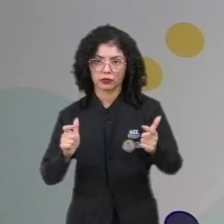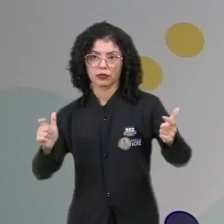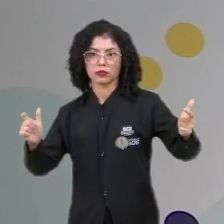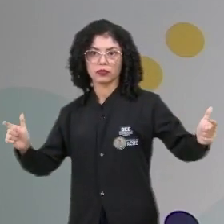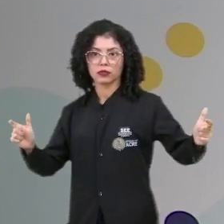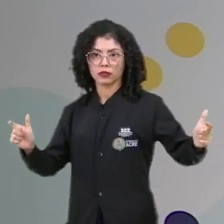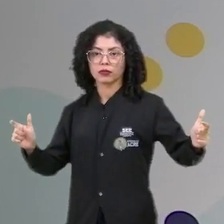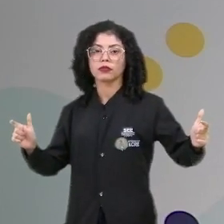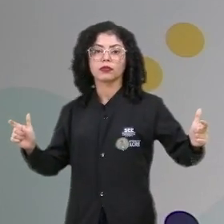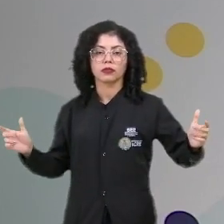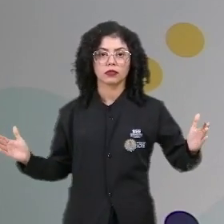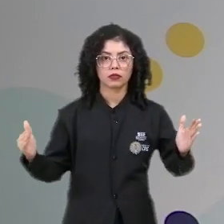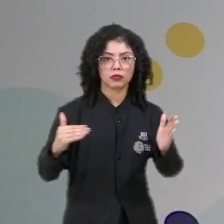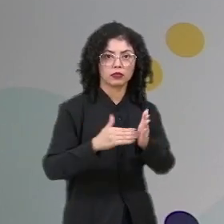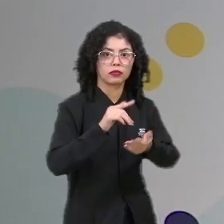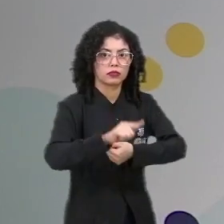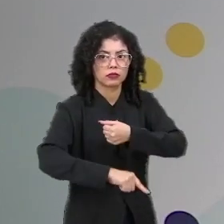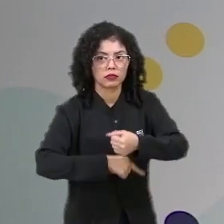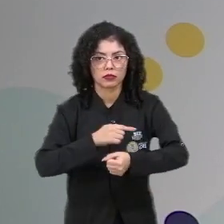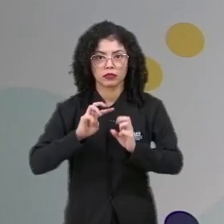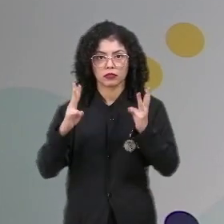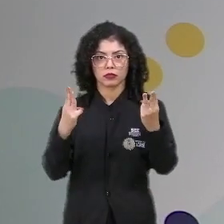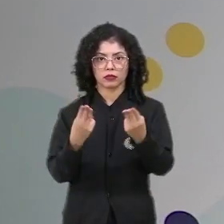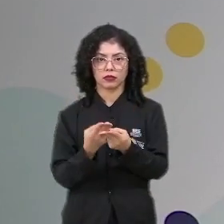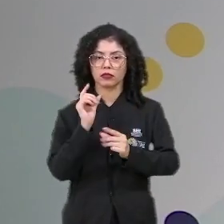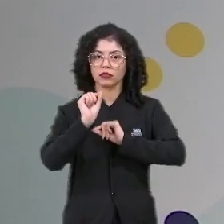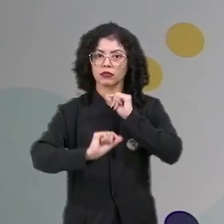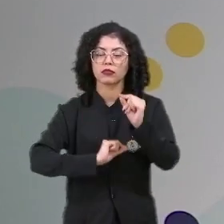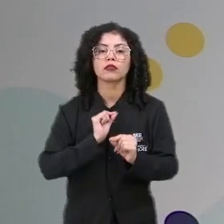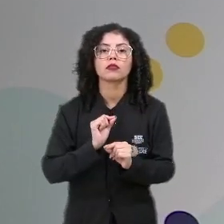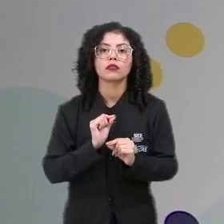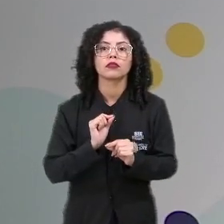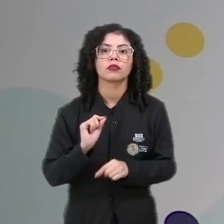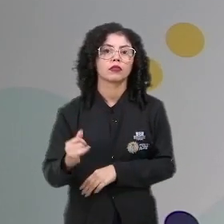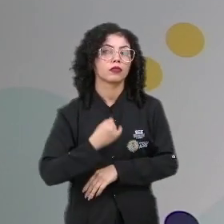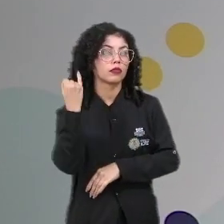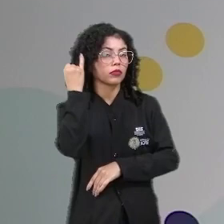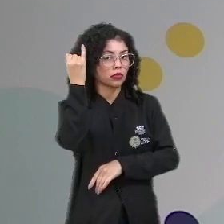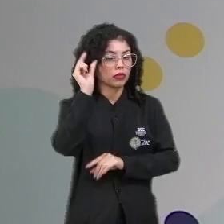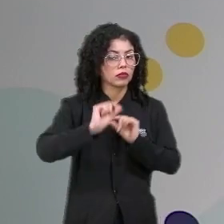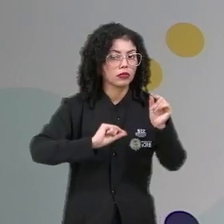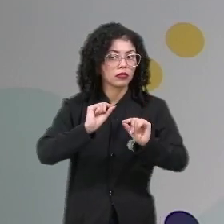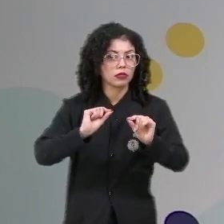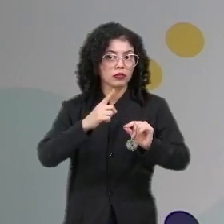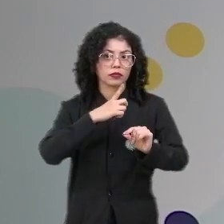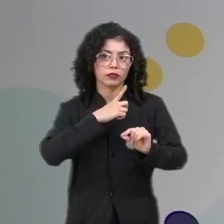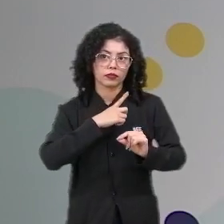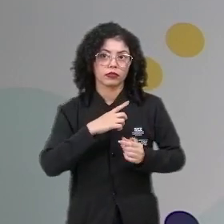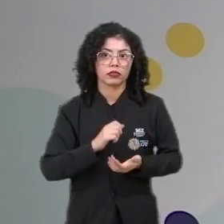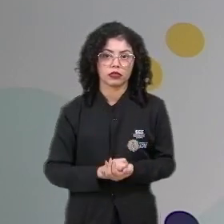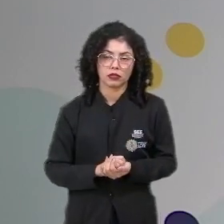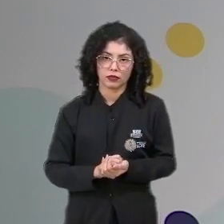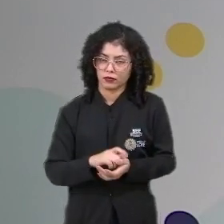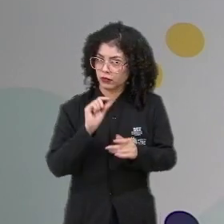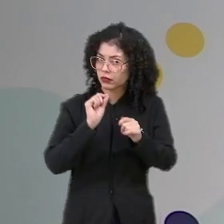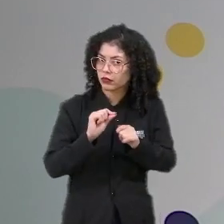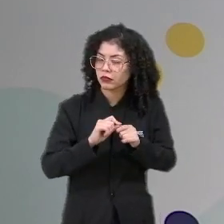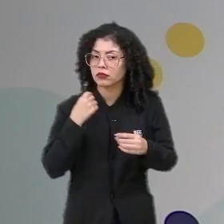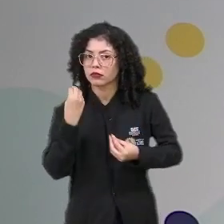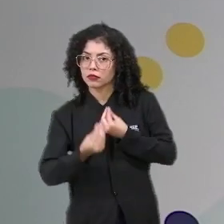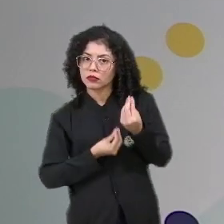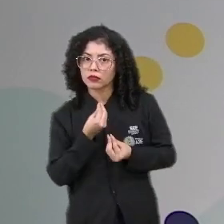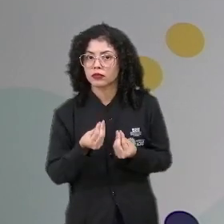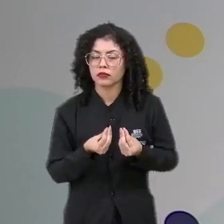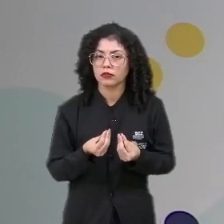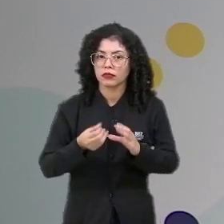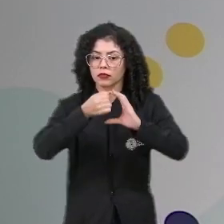de massa atômica. Só que uma informação aí bem importante, tá? Ele fez como se fosse